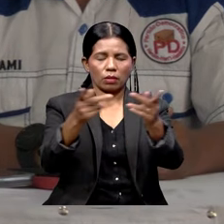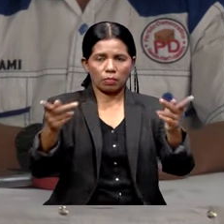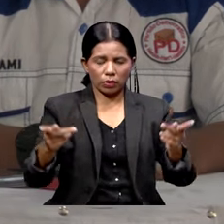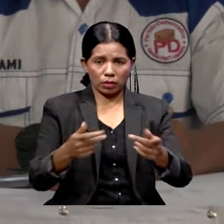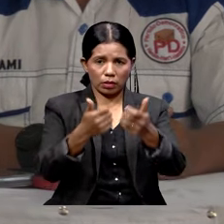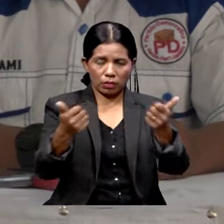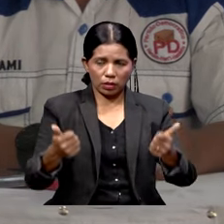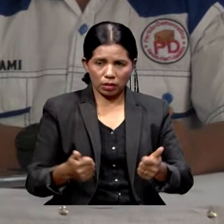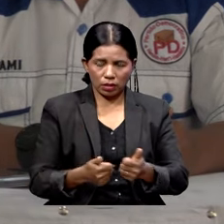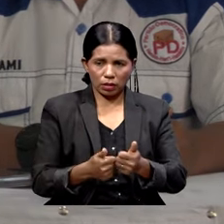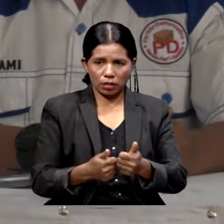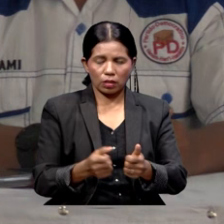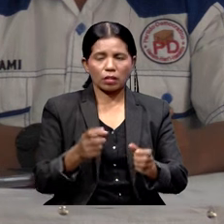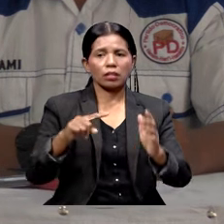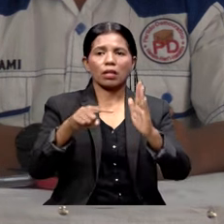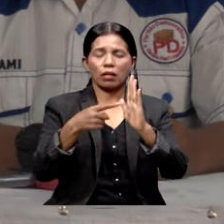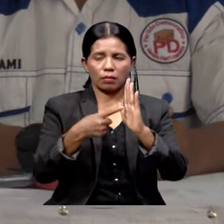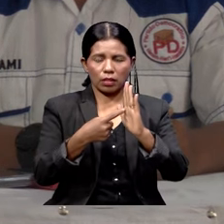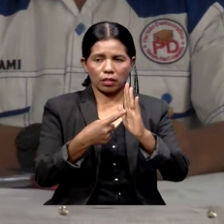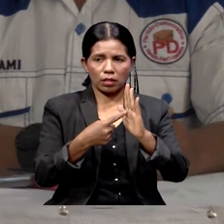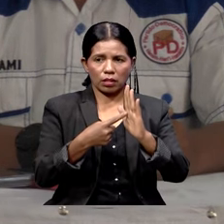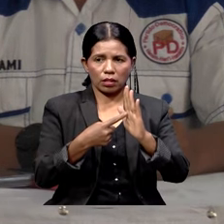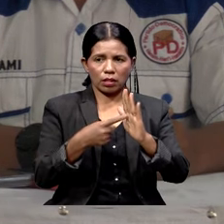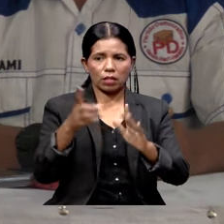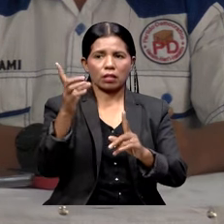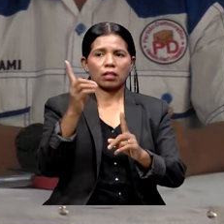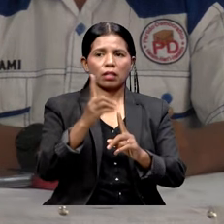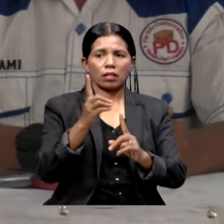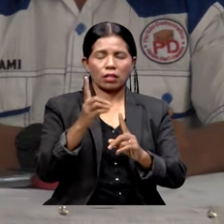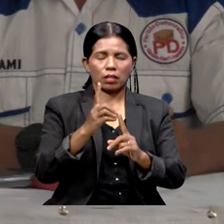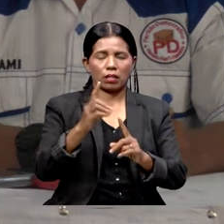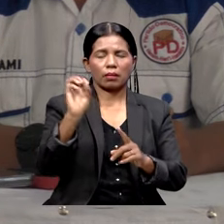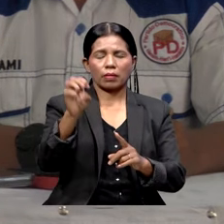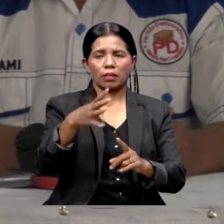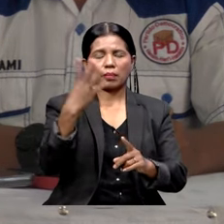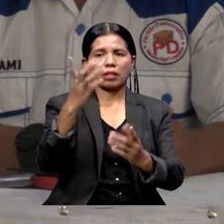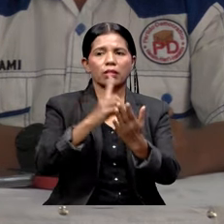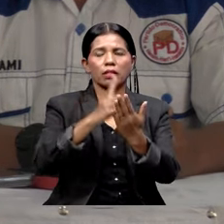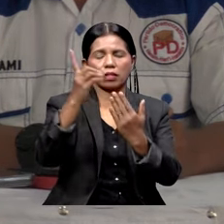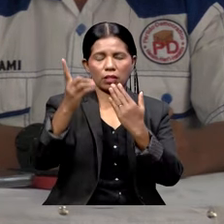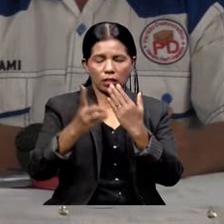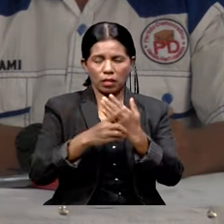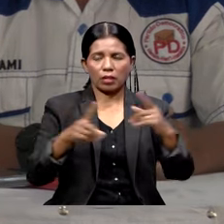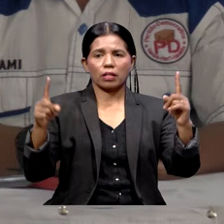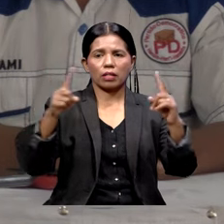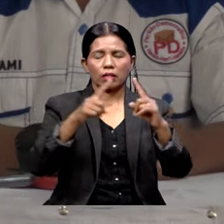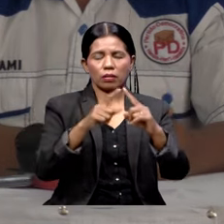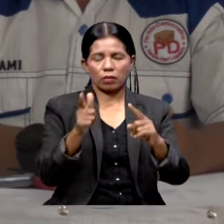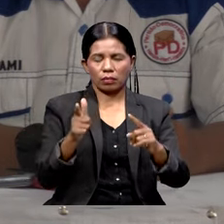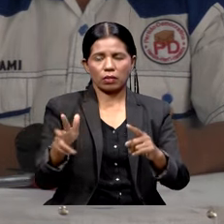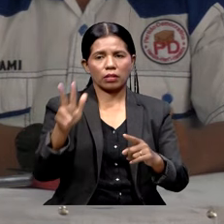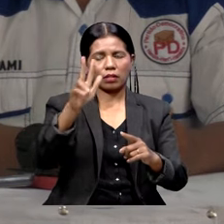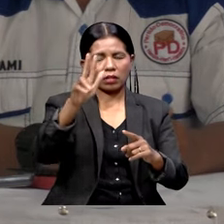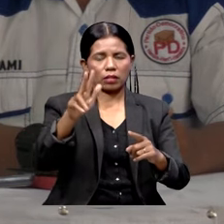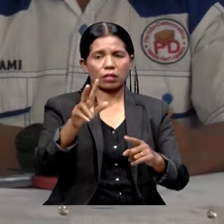administrativo nebe se hahu iha dia 14 de dezembro to 20 3 de